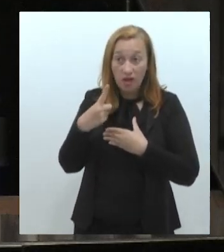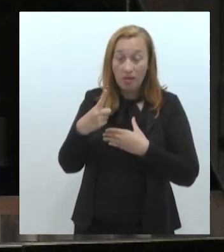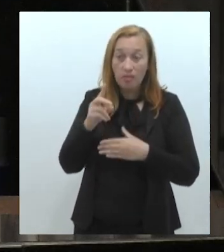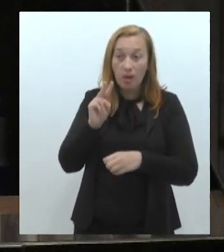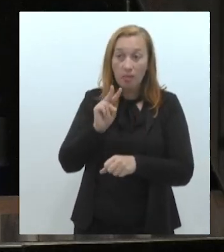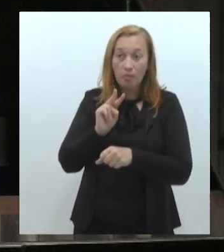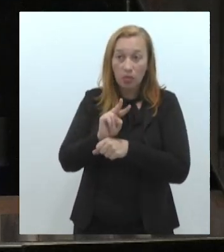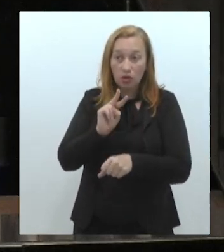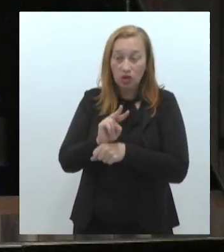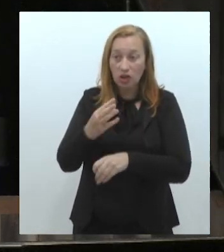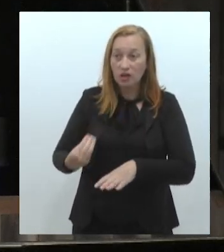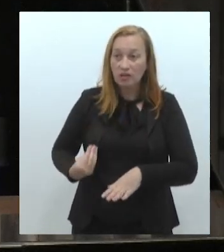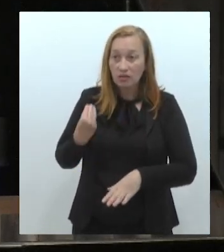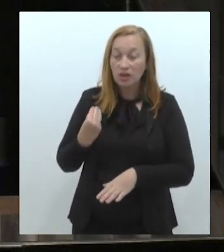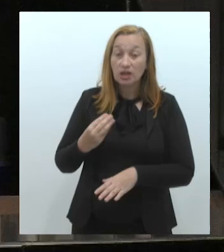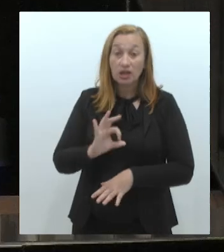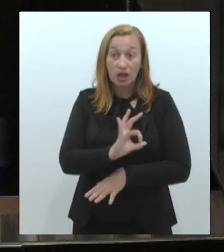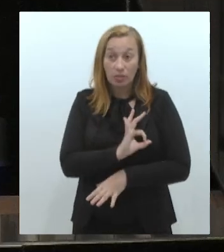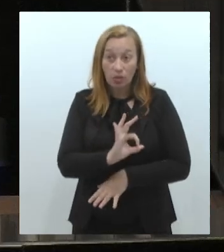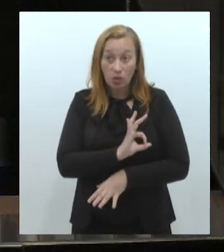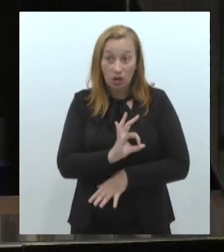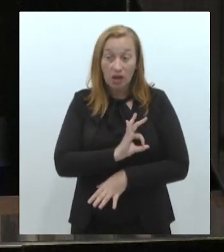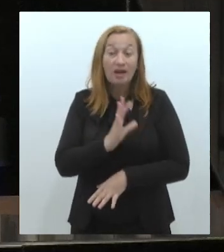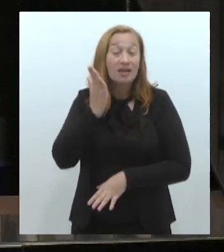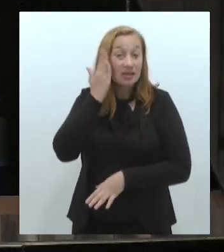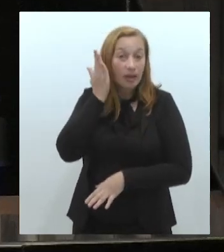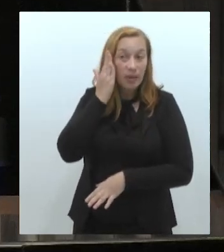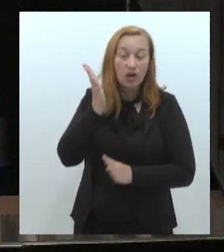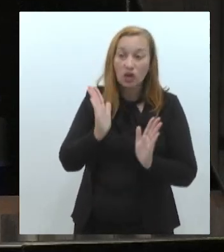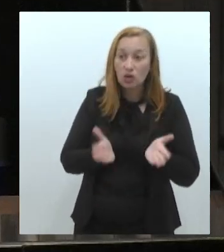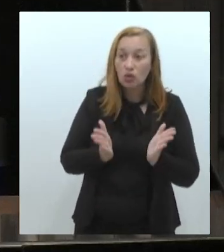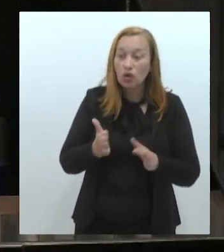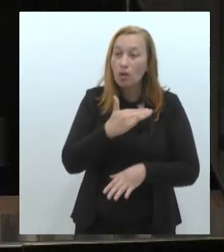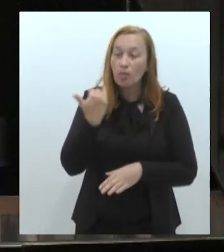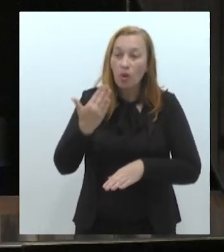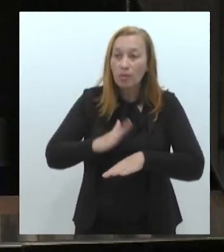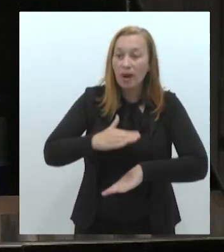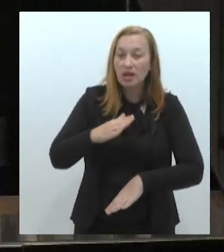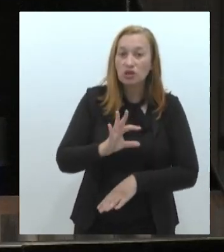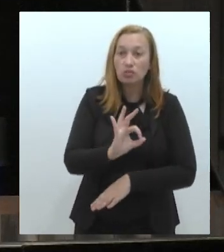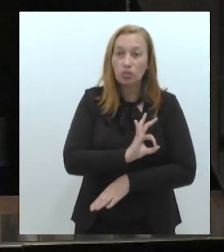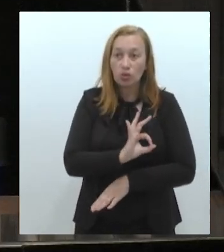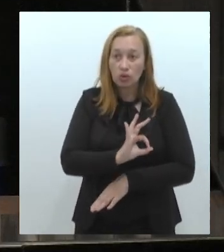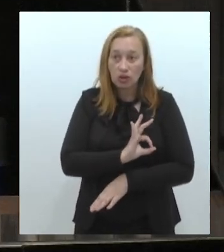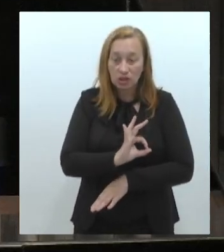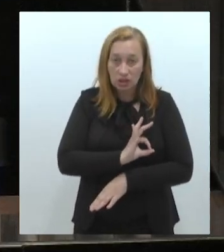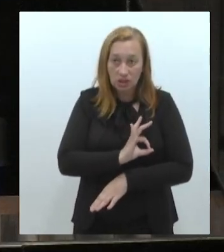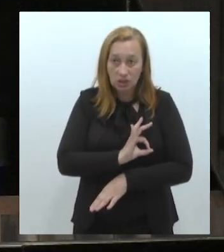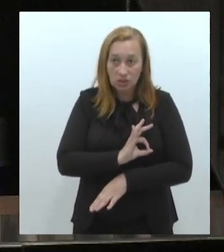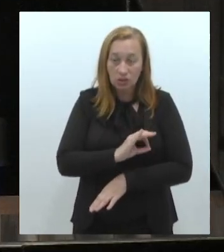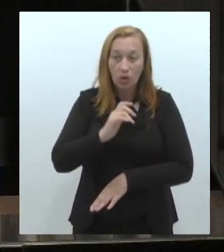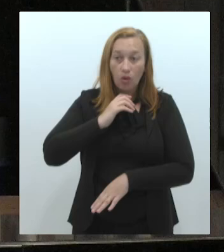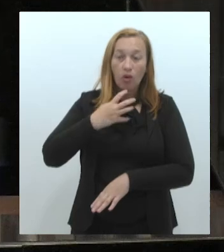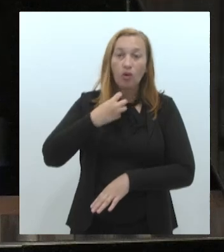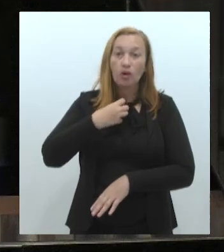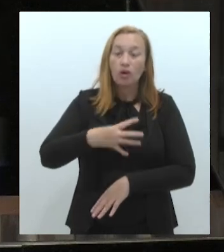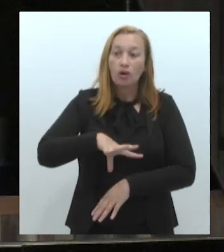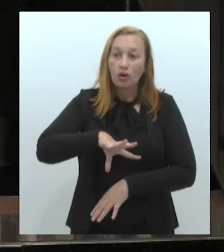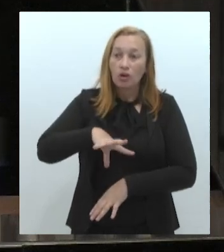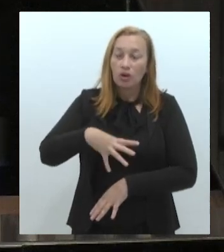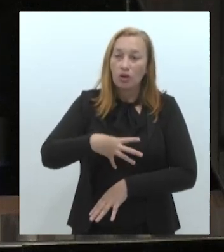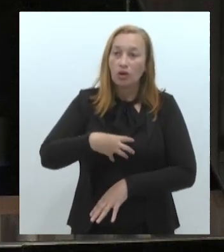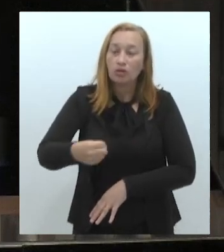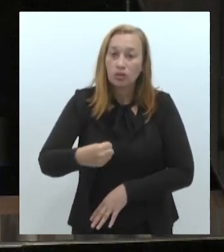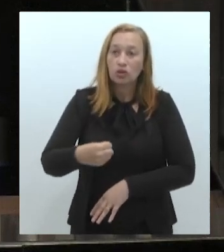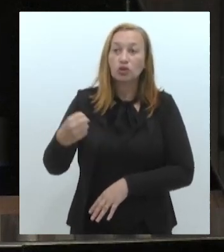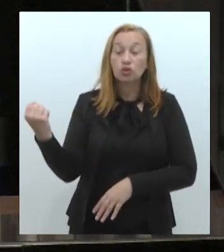proteger, inclusive, a vida desses agentes, é saber que hoje se morre mais policiais por suicídio do que em